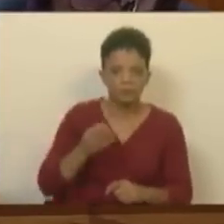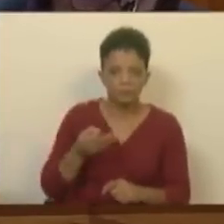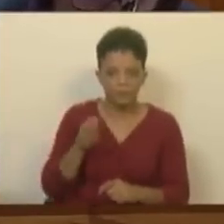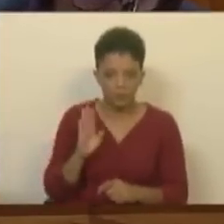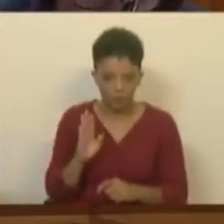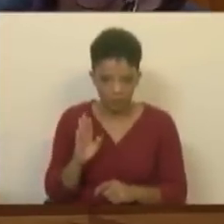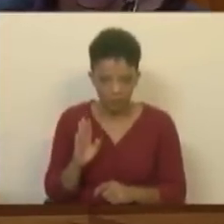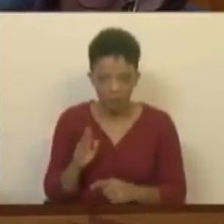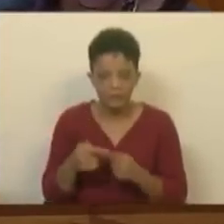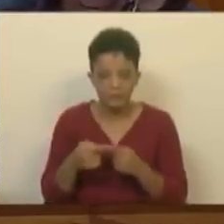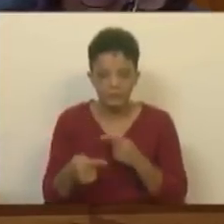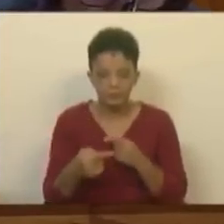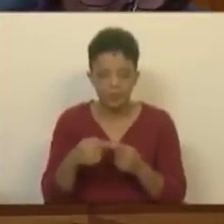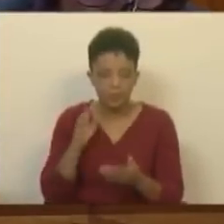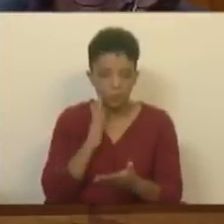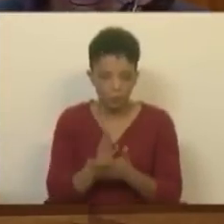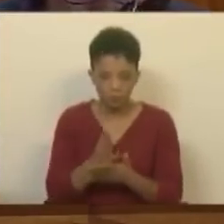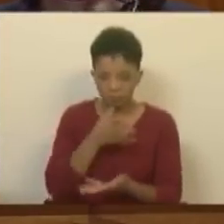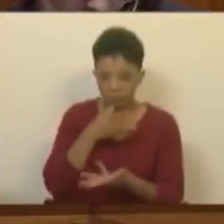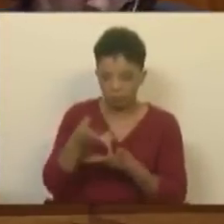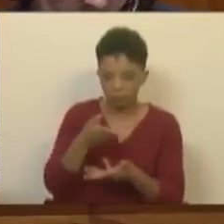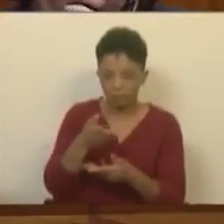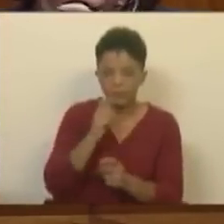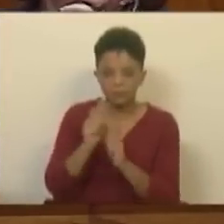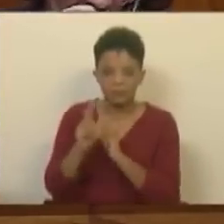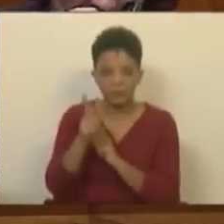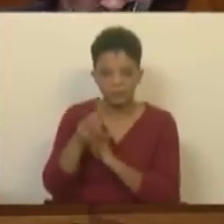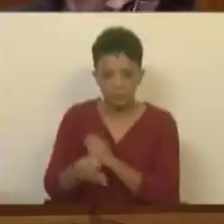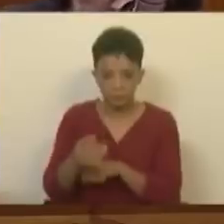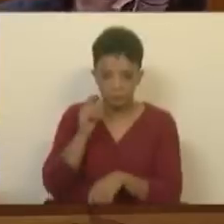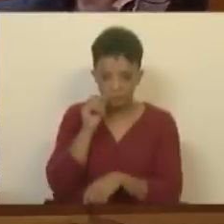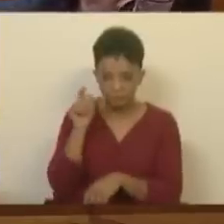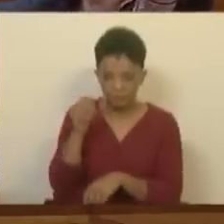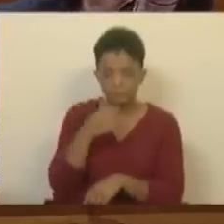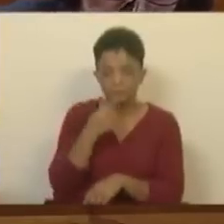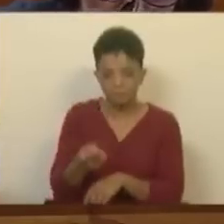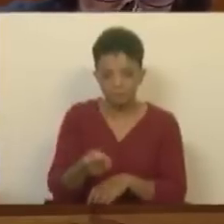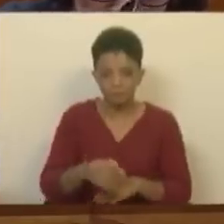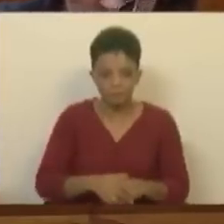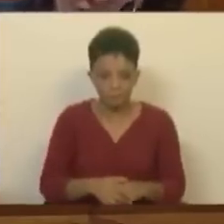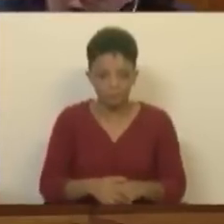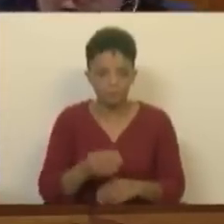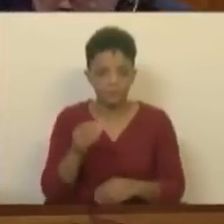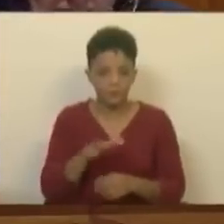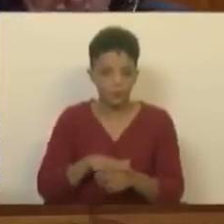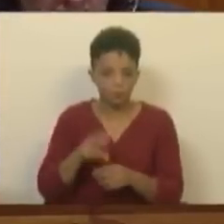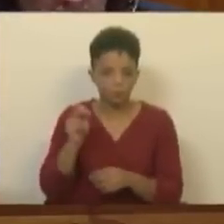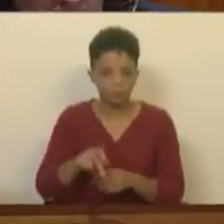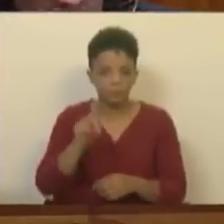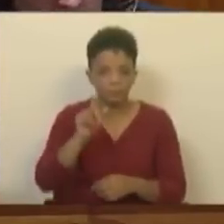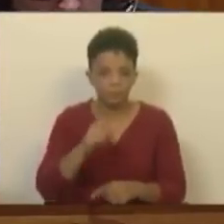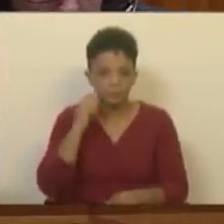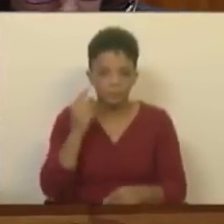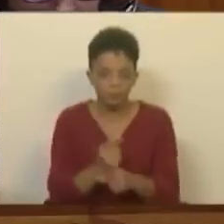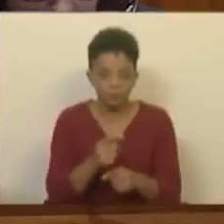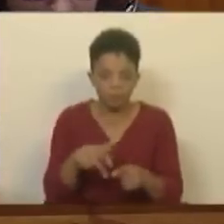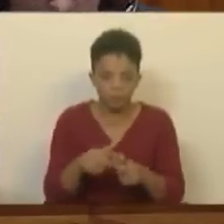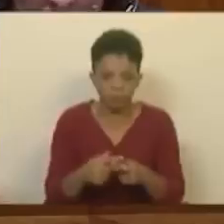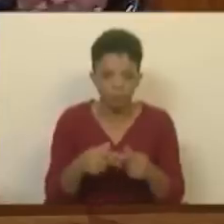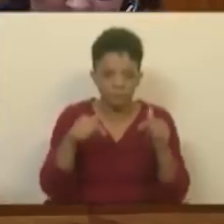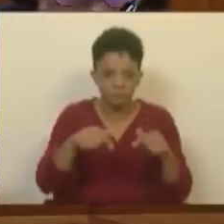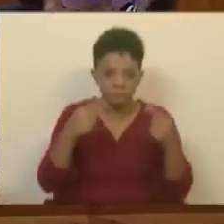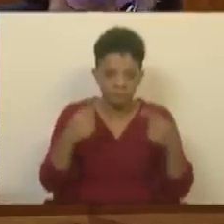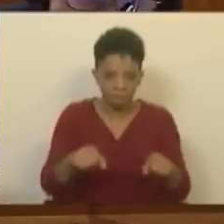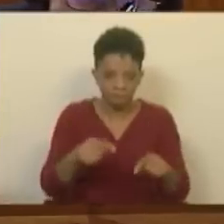judiciária a semana passada a RTP onde ele aliar refere a dimensão dos fenómeno mas também os instrumentos que